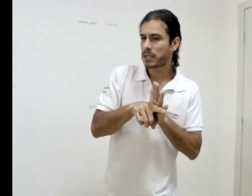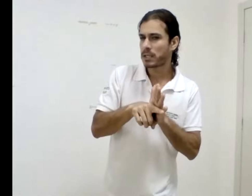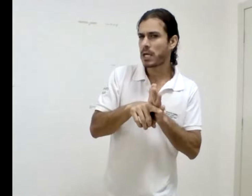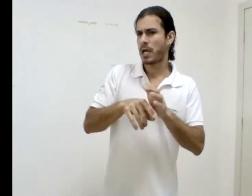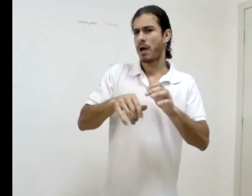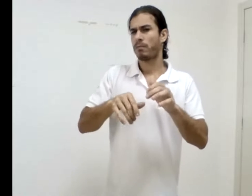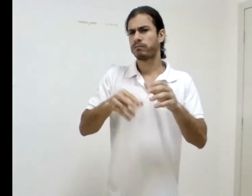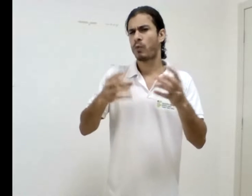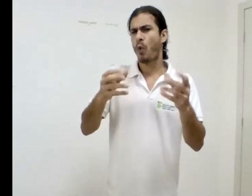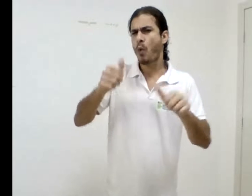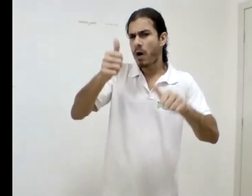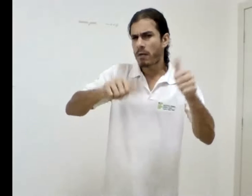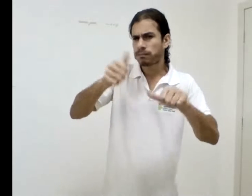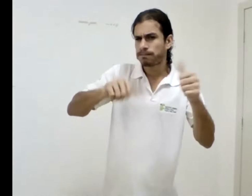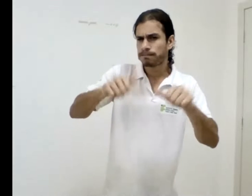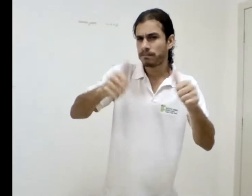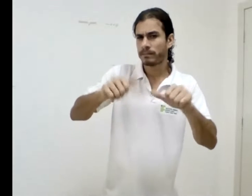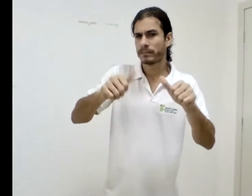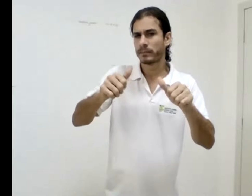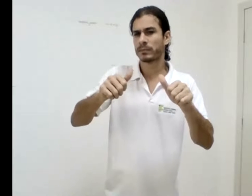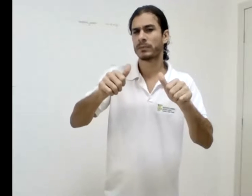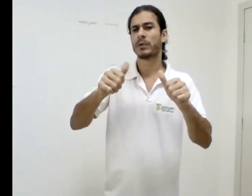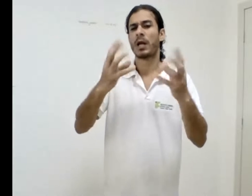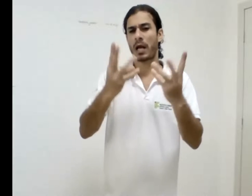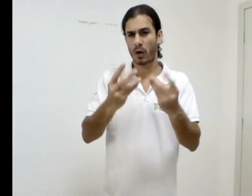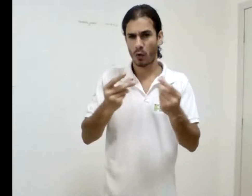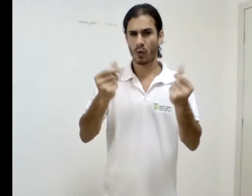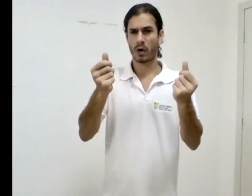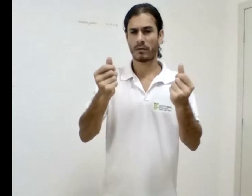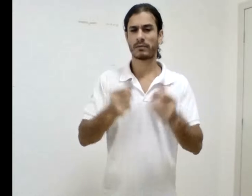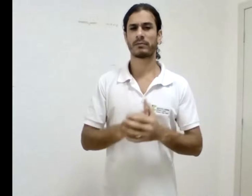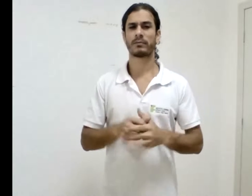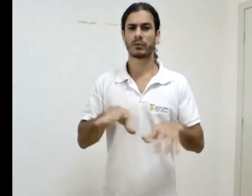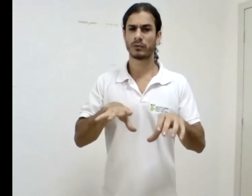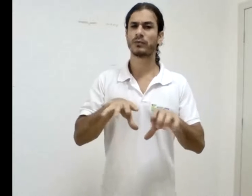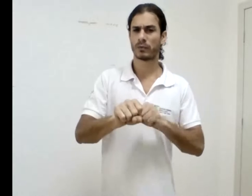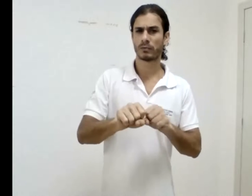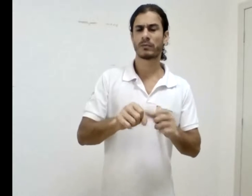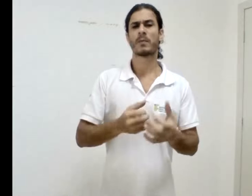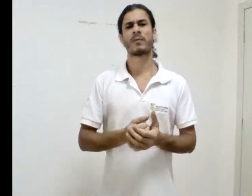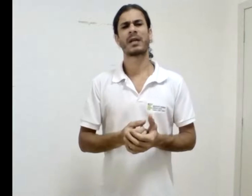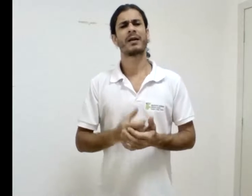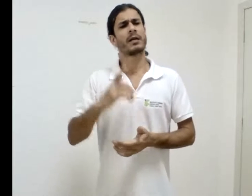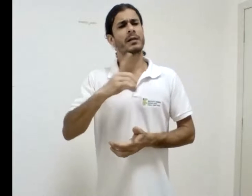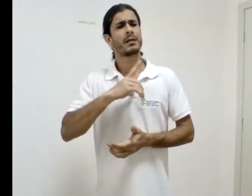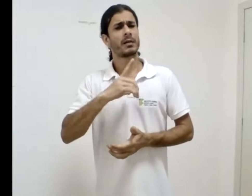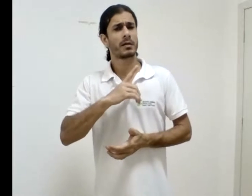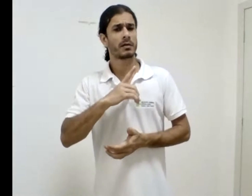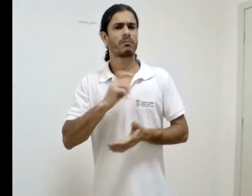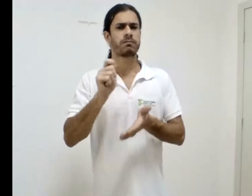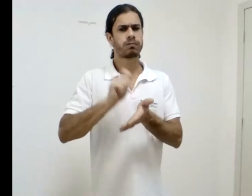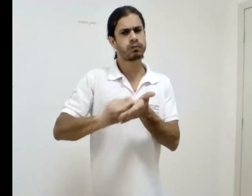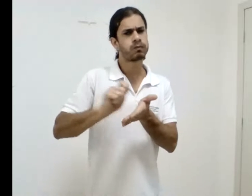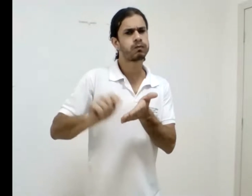Na verdade, essa ideia da pesquisa, alguns autores vão dizer de uma certa